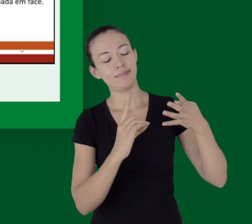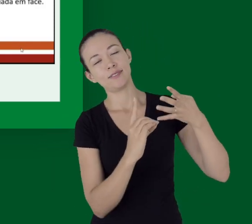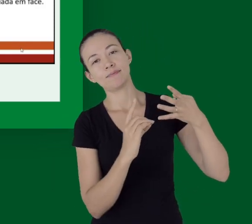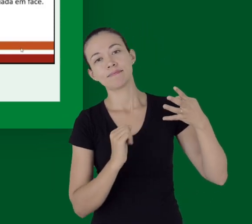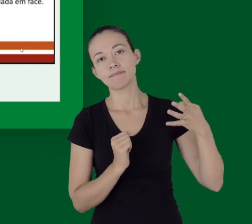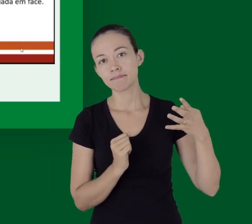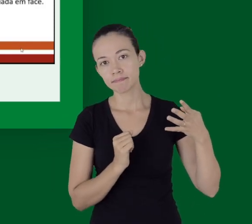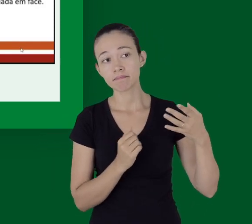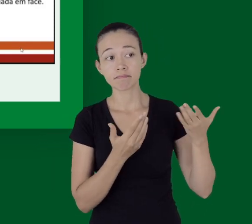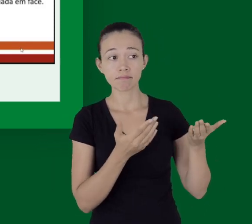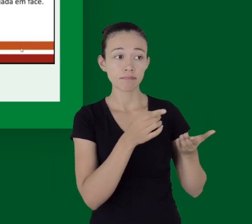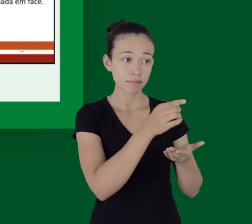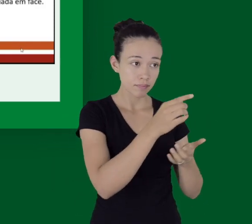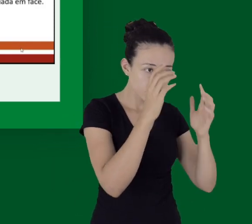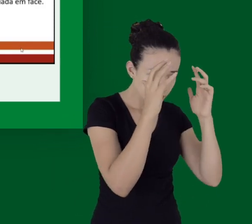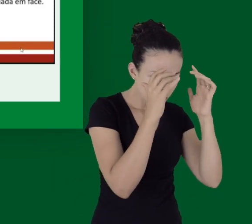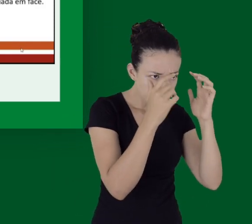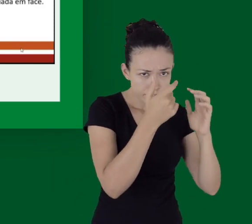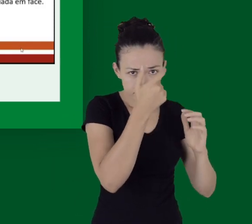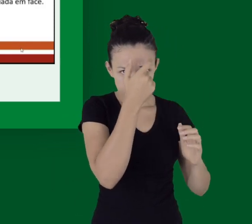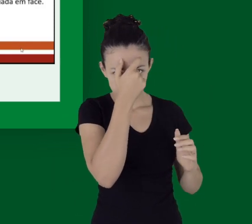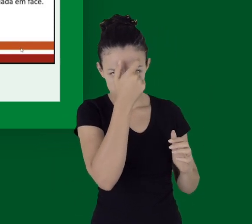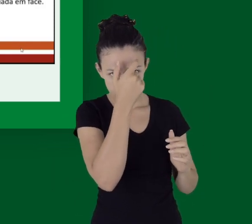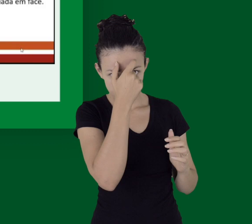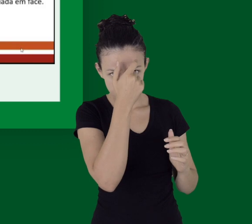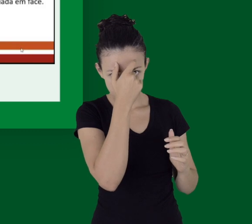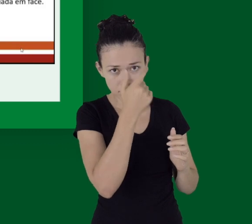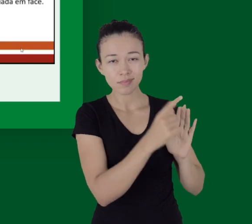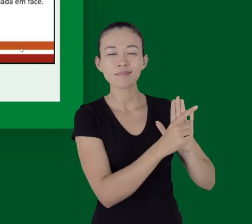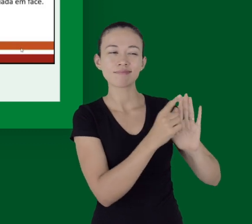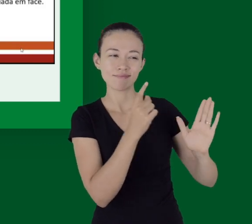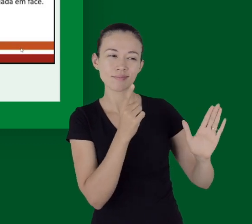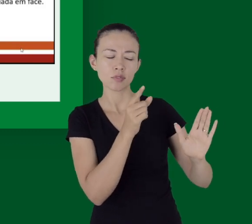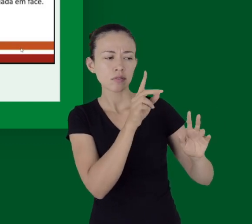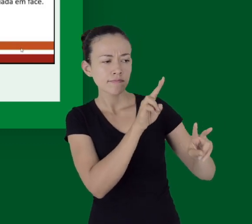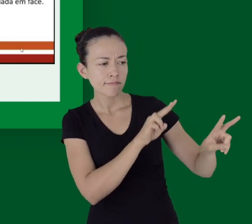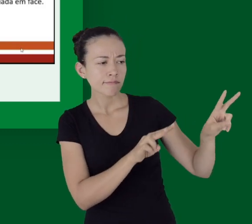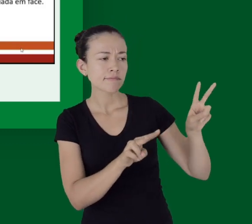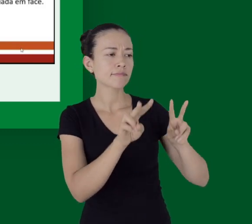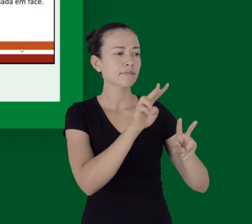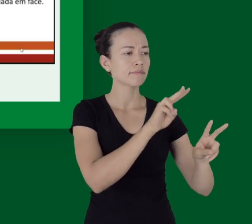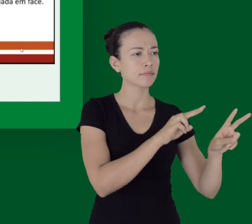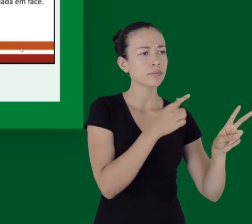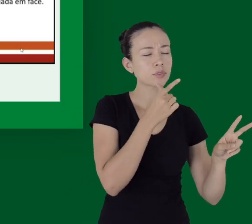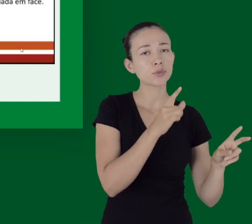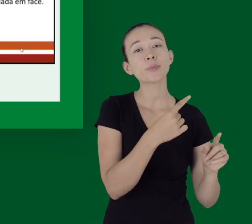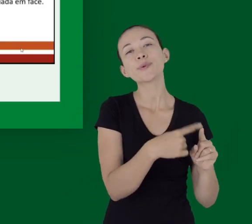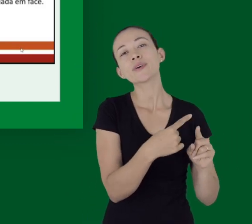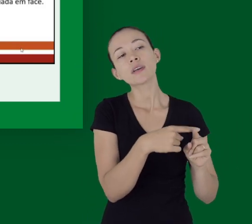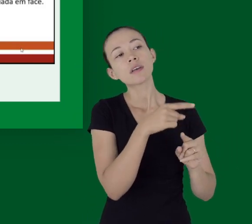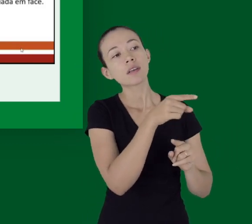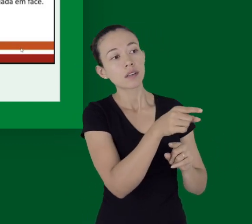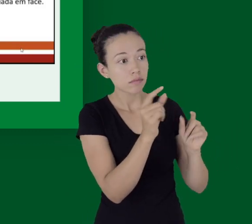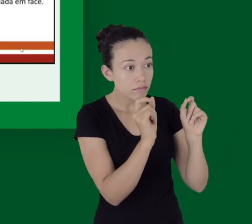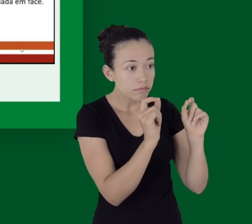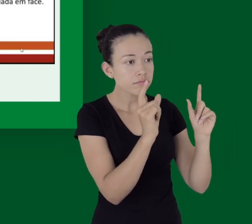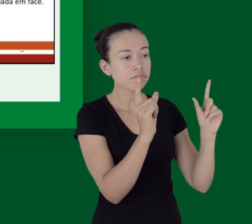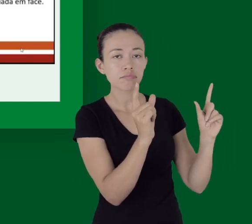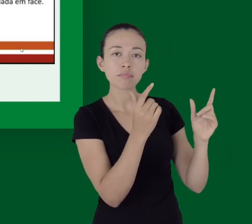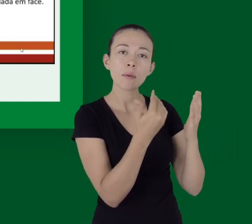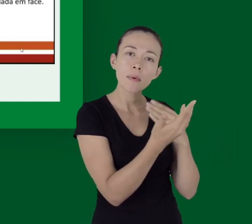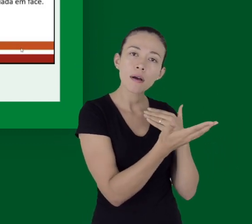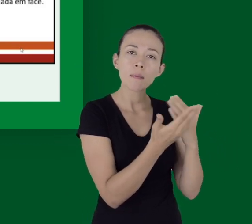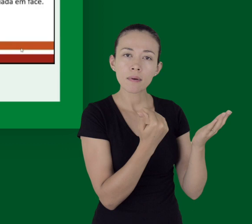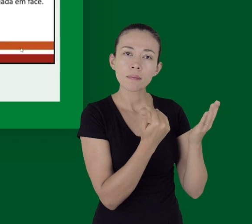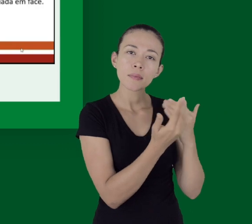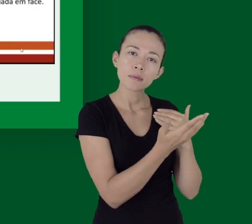seria tanto o neurológico do paciente, que a gente já conseguiu ver, que é um paciente que está consciente, orientado, e